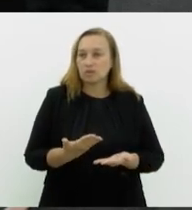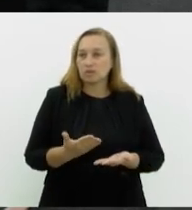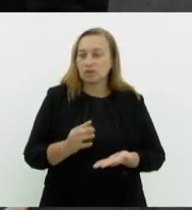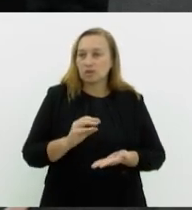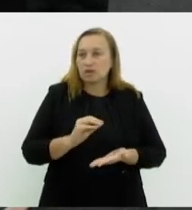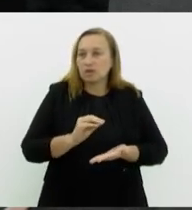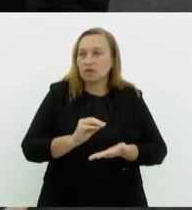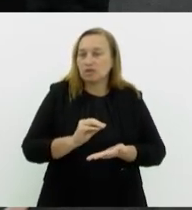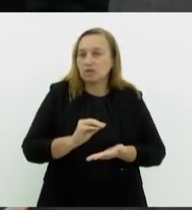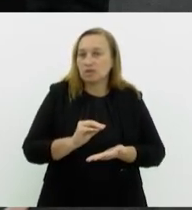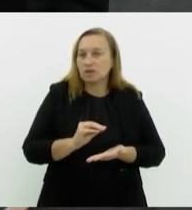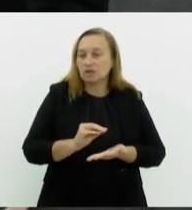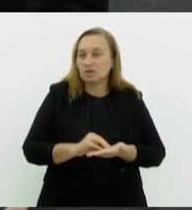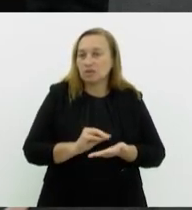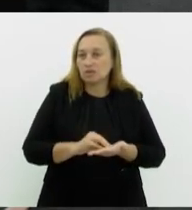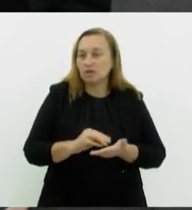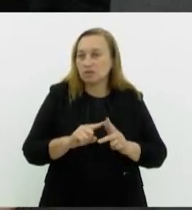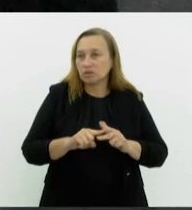de manutenção.